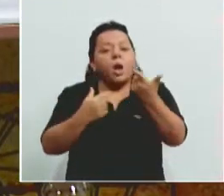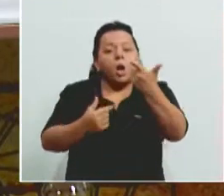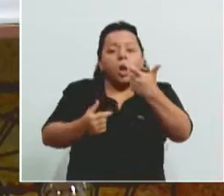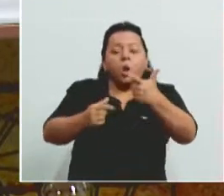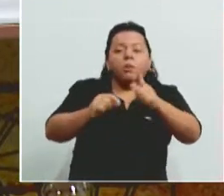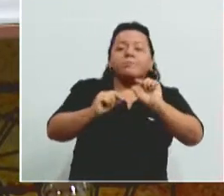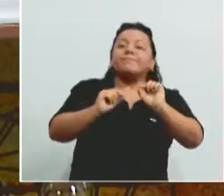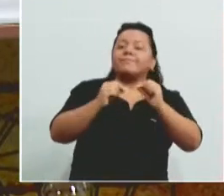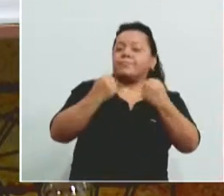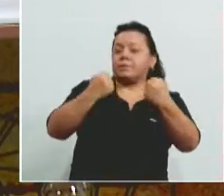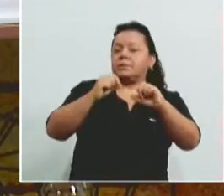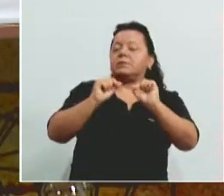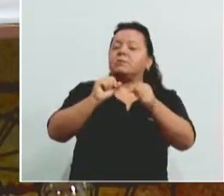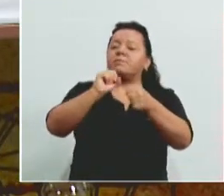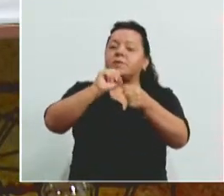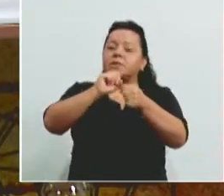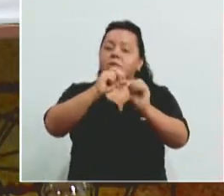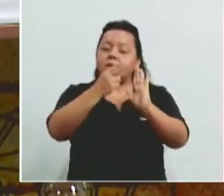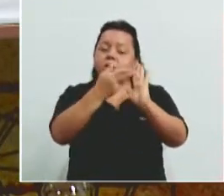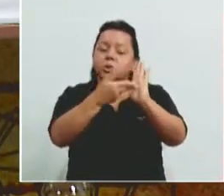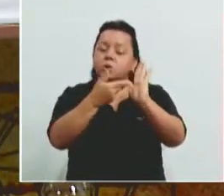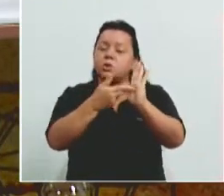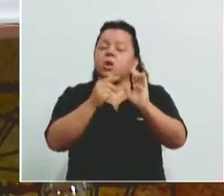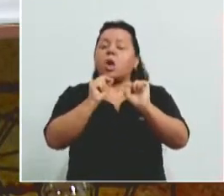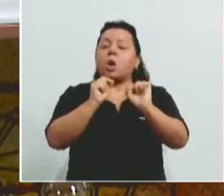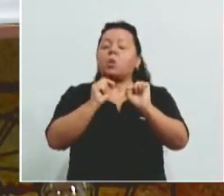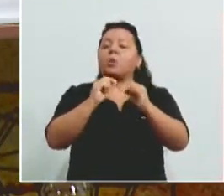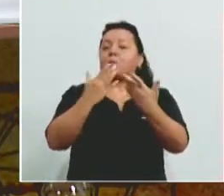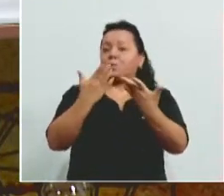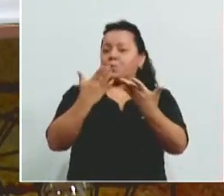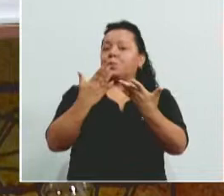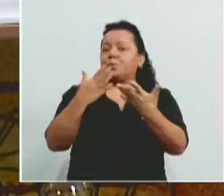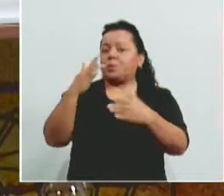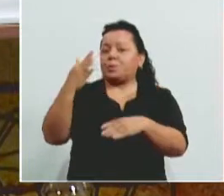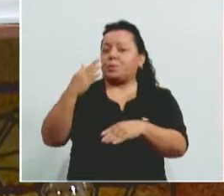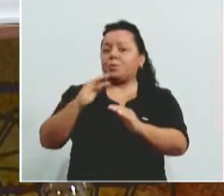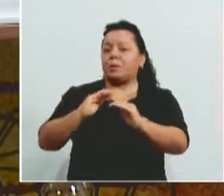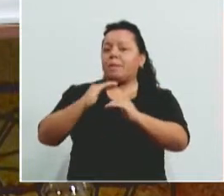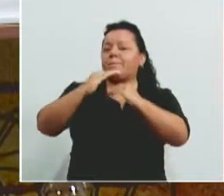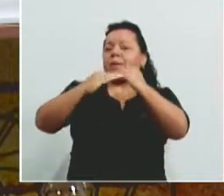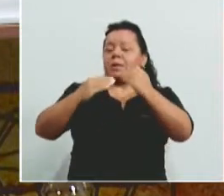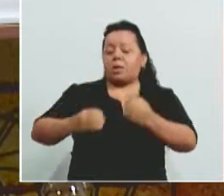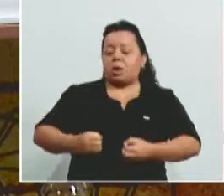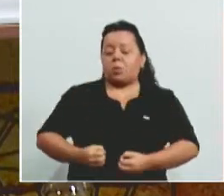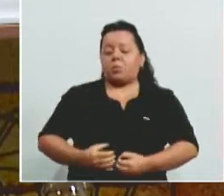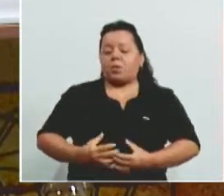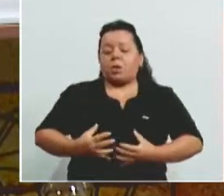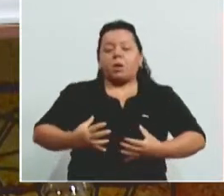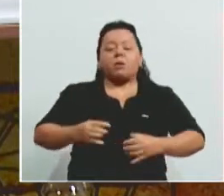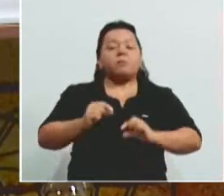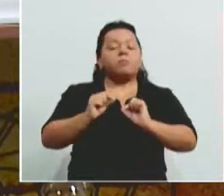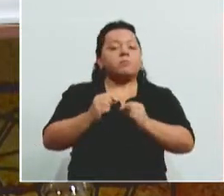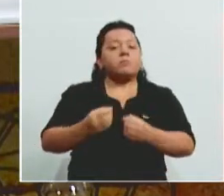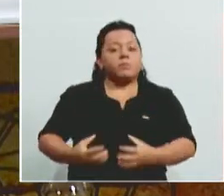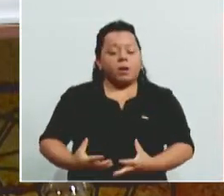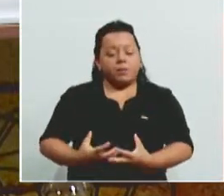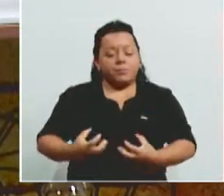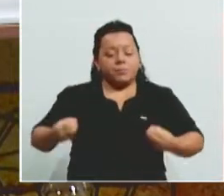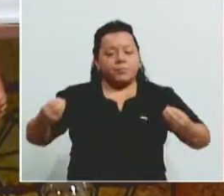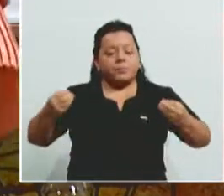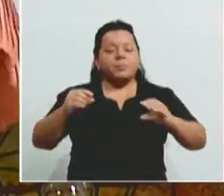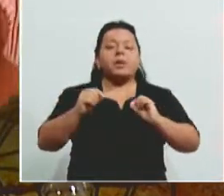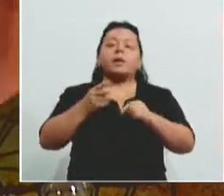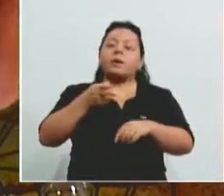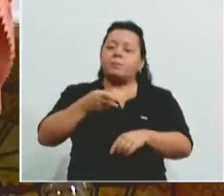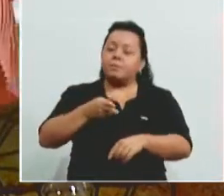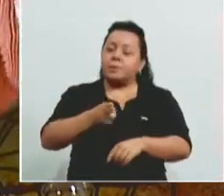quando a endometriose é mais avançada. Então, faz a cirurgia, tira os focos, mas mantém a medicação, para que